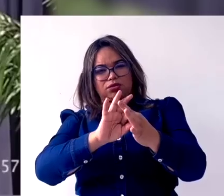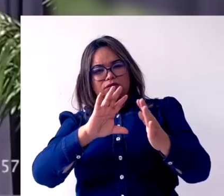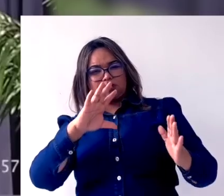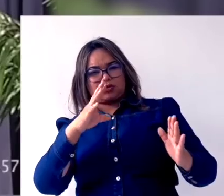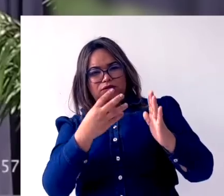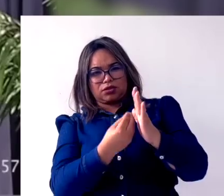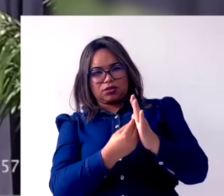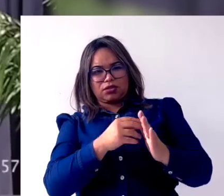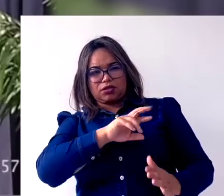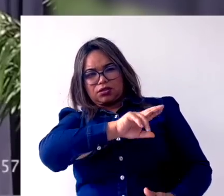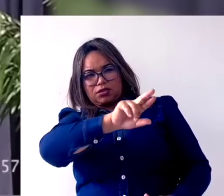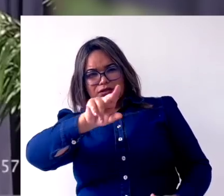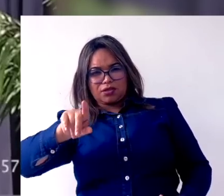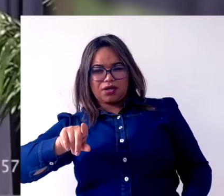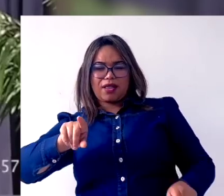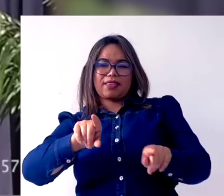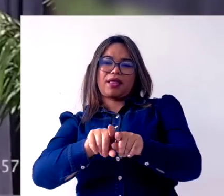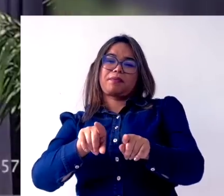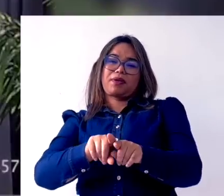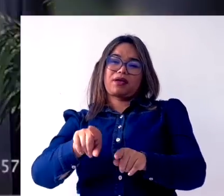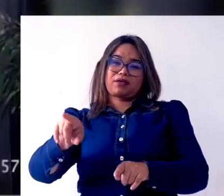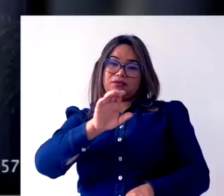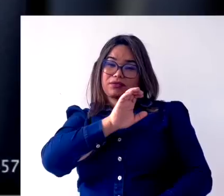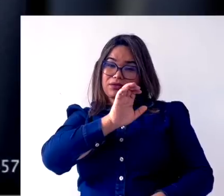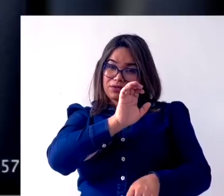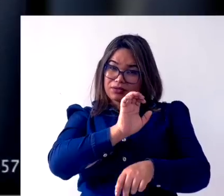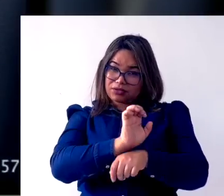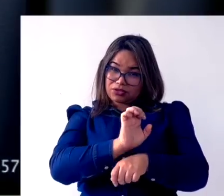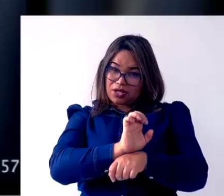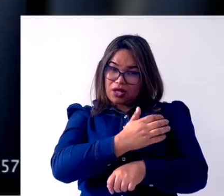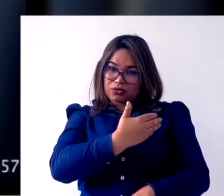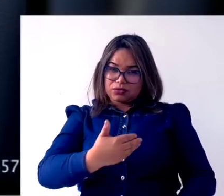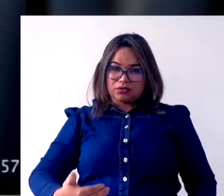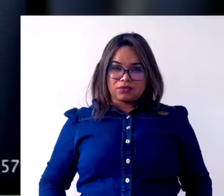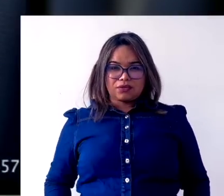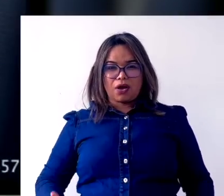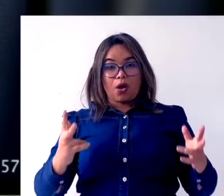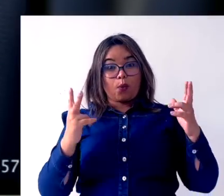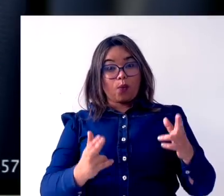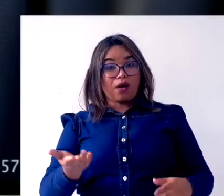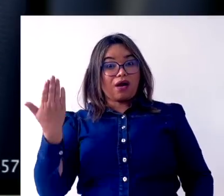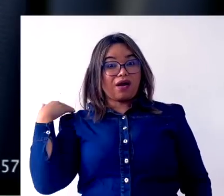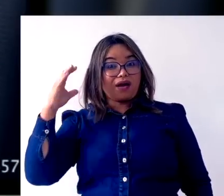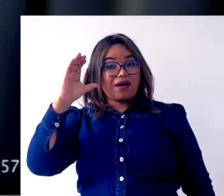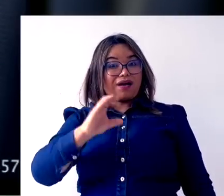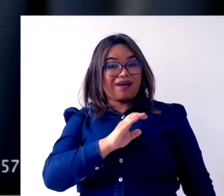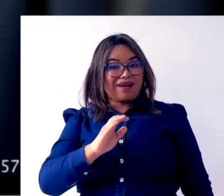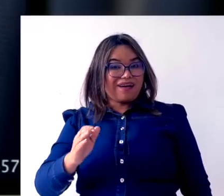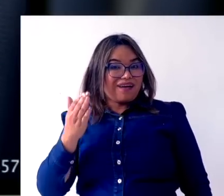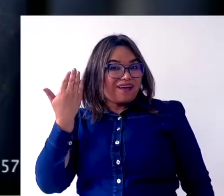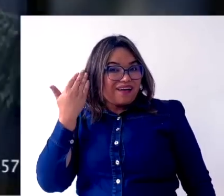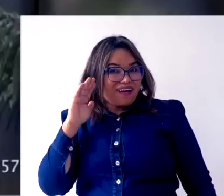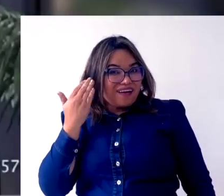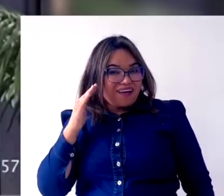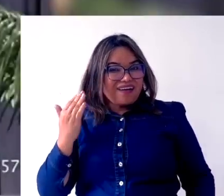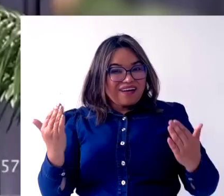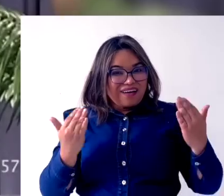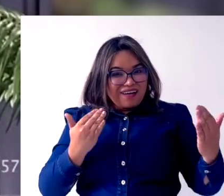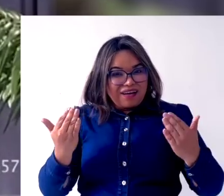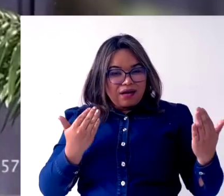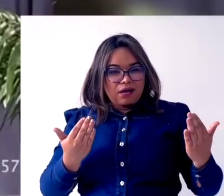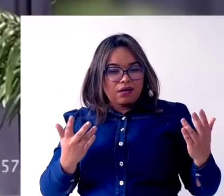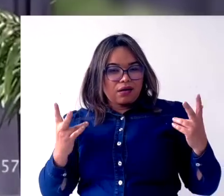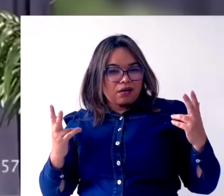uma imagem da besta aqui? Uau, isso é muito fascinante. Igreja e Estado trabalhando juntos,